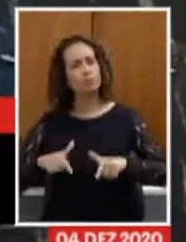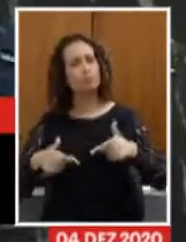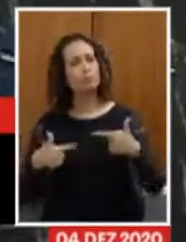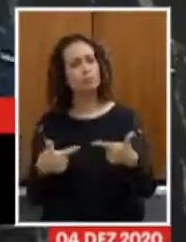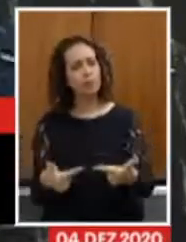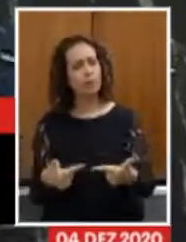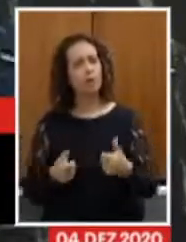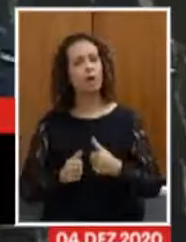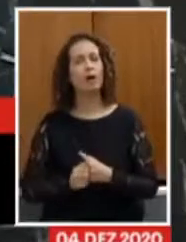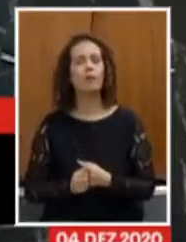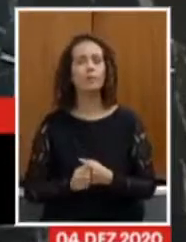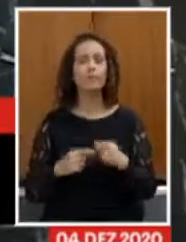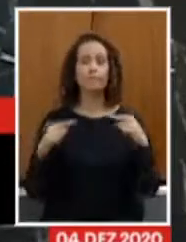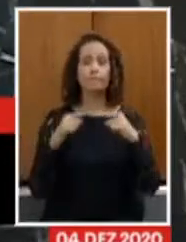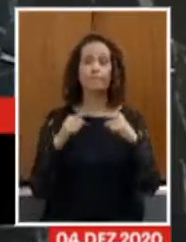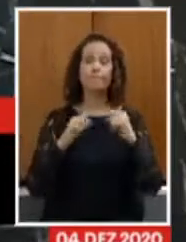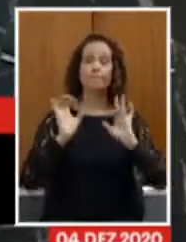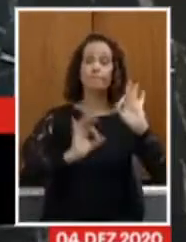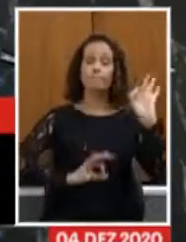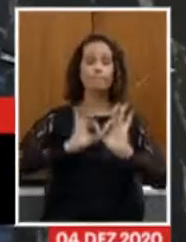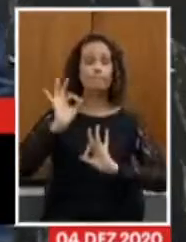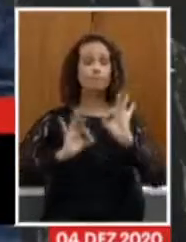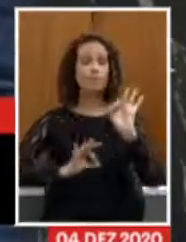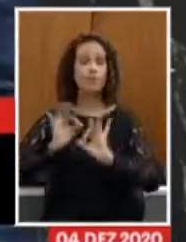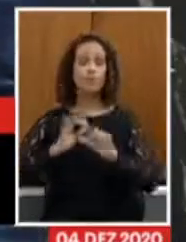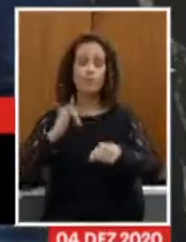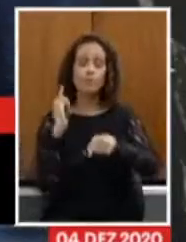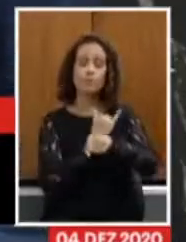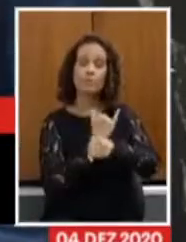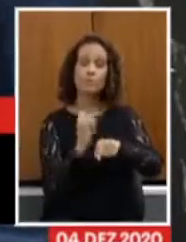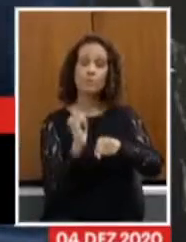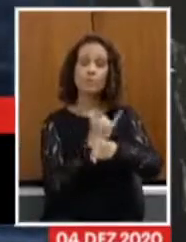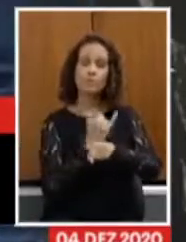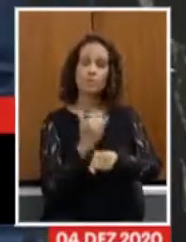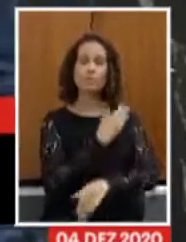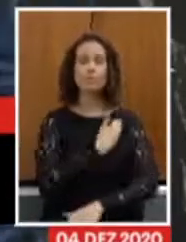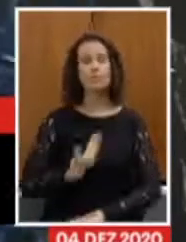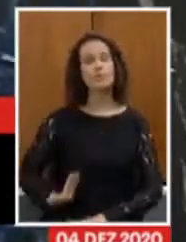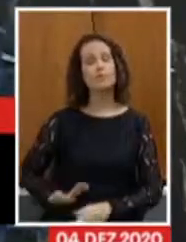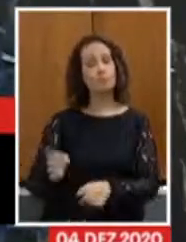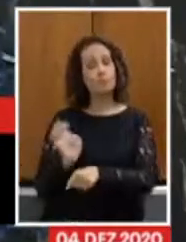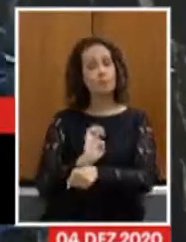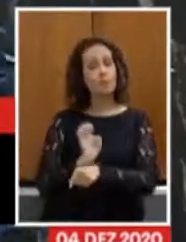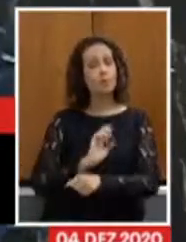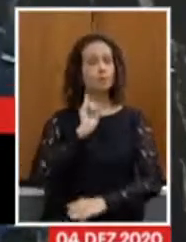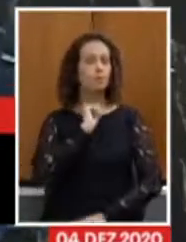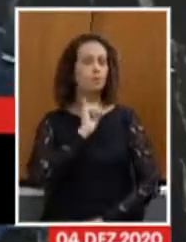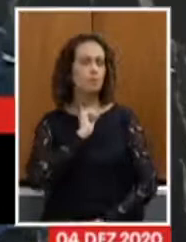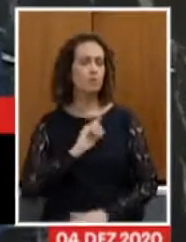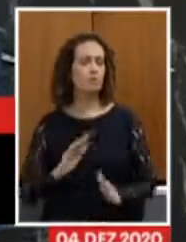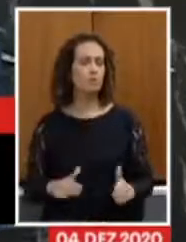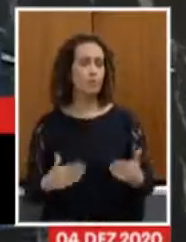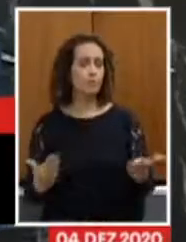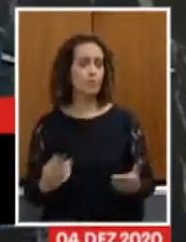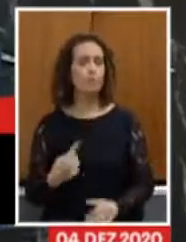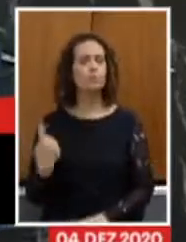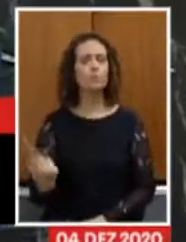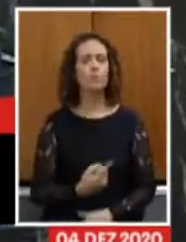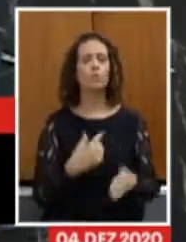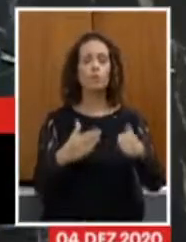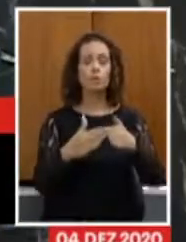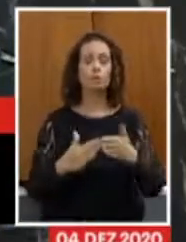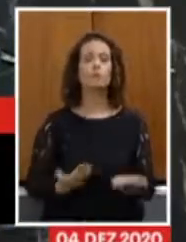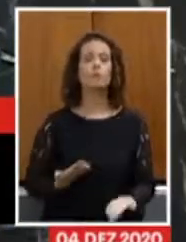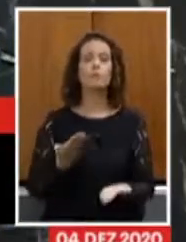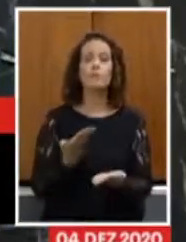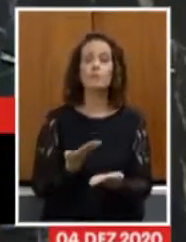realizados conforme o planejamento estratégico do governo do Estado de Minas Gerais. Então, o nosso encaminhamento é